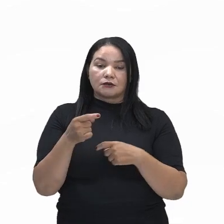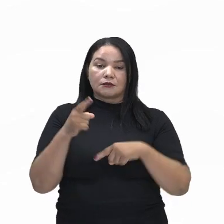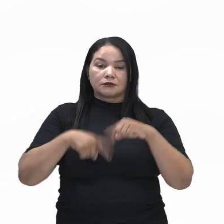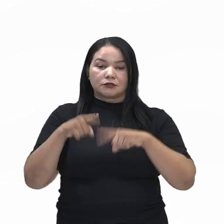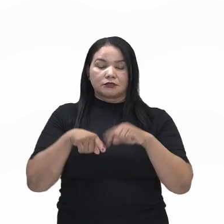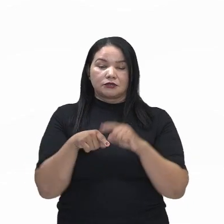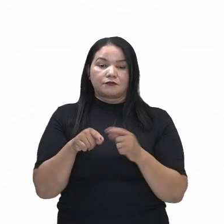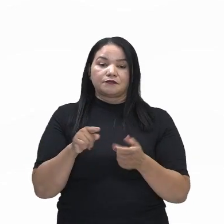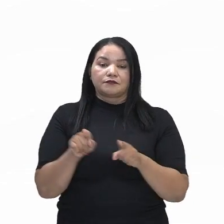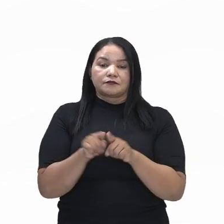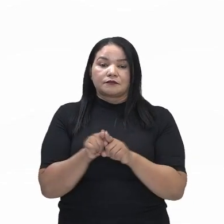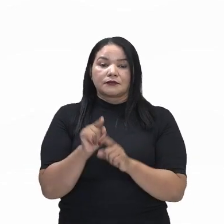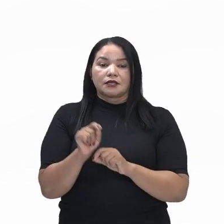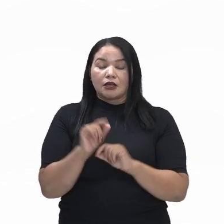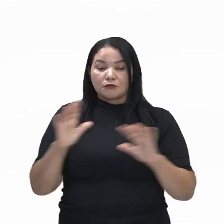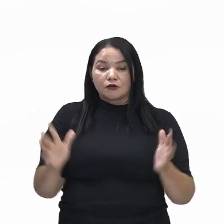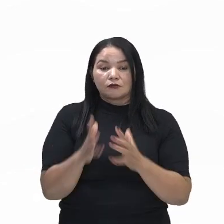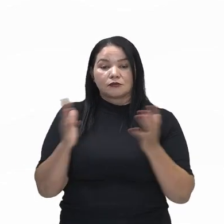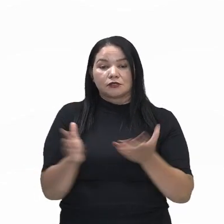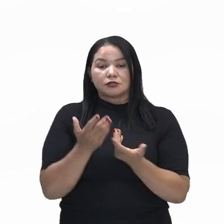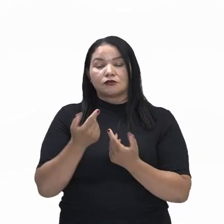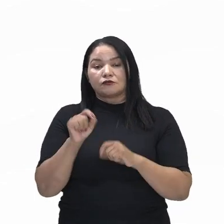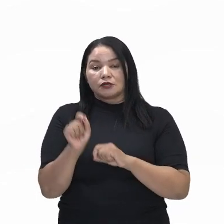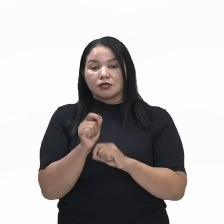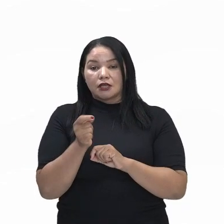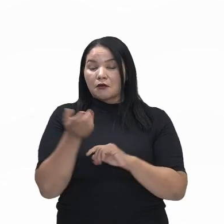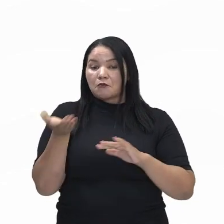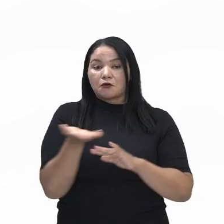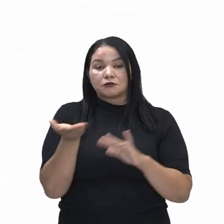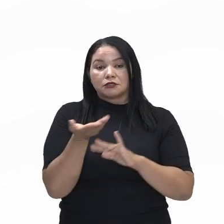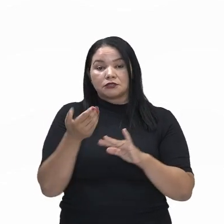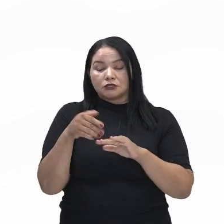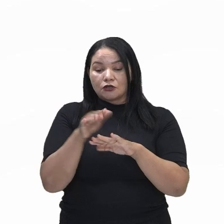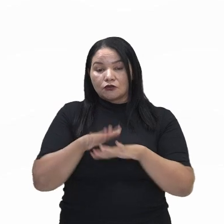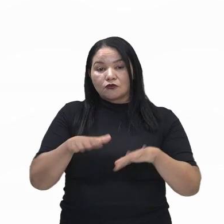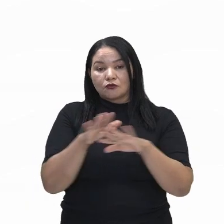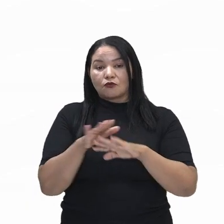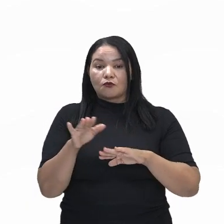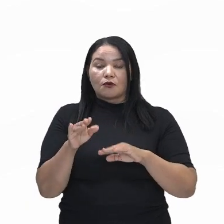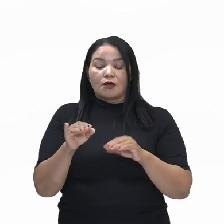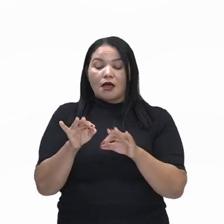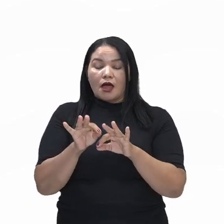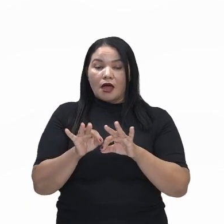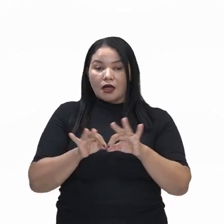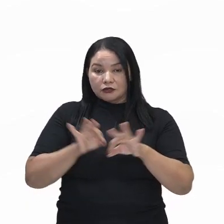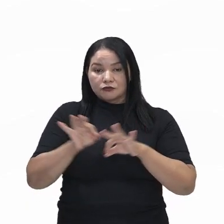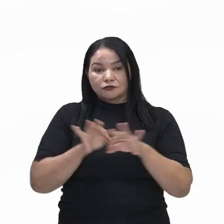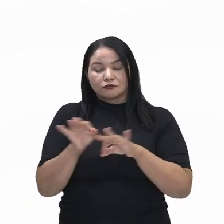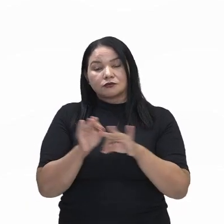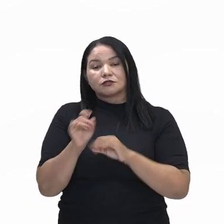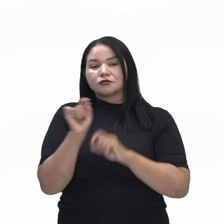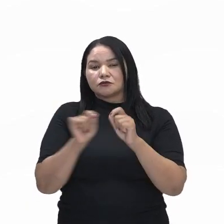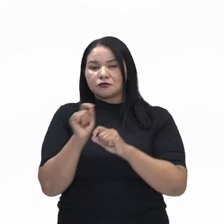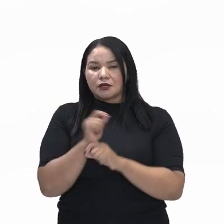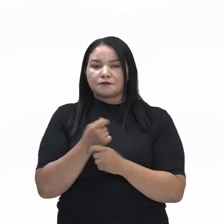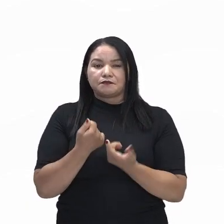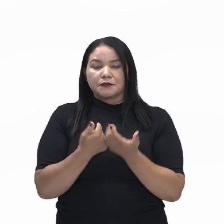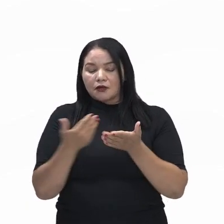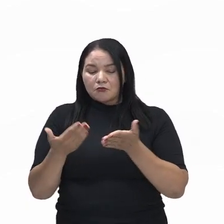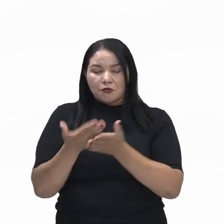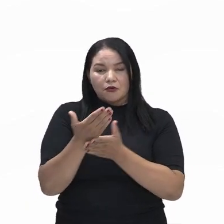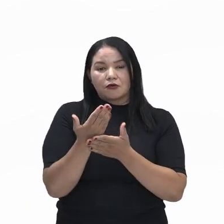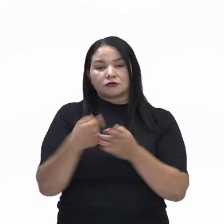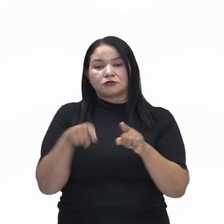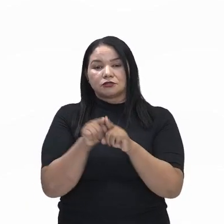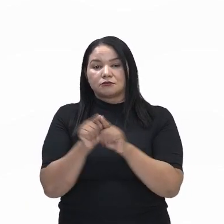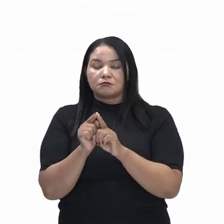além da promoção de modernização da infraestrutura local, como portos, aeroportos